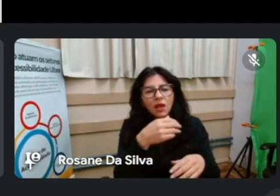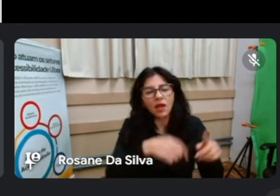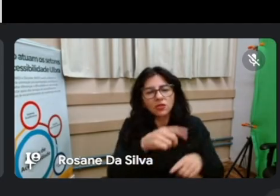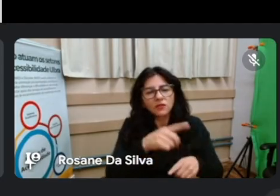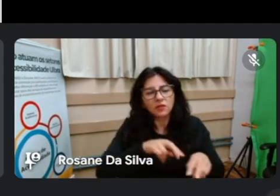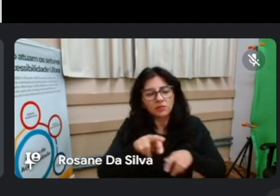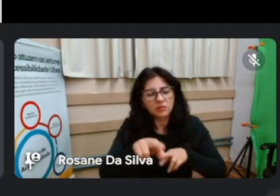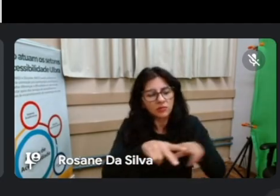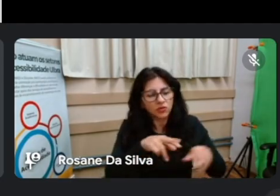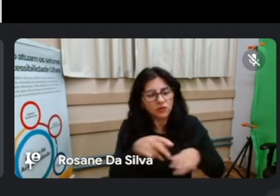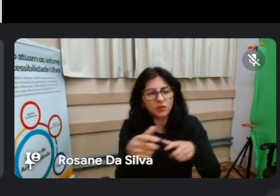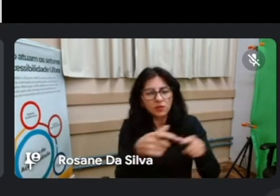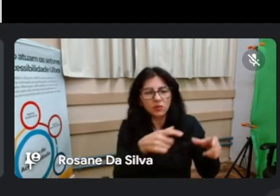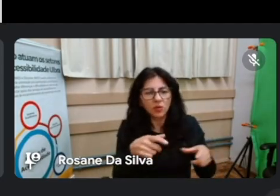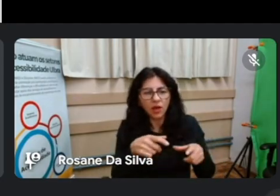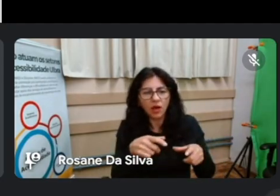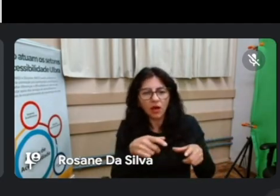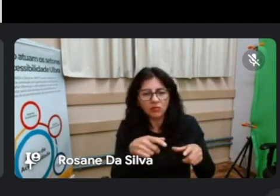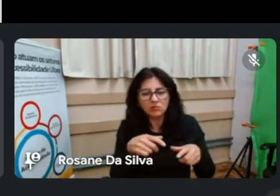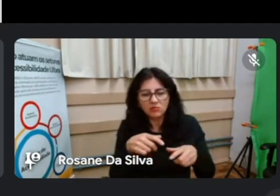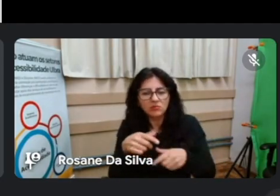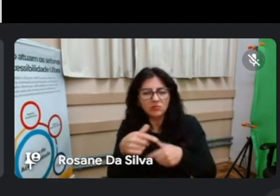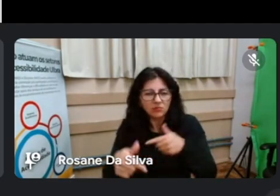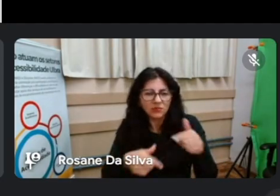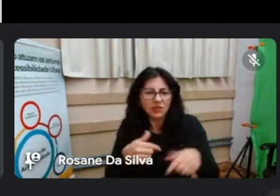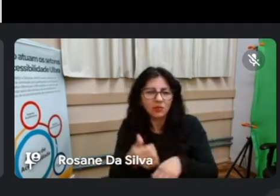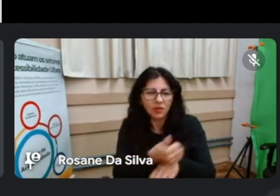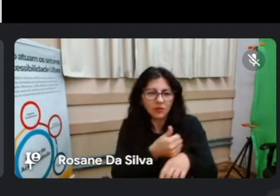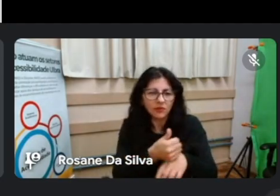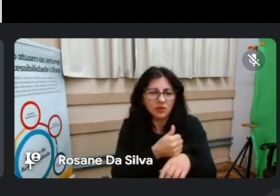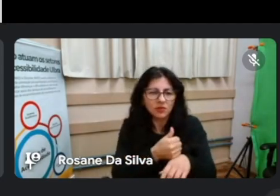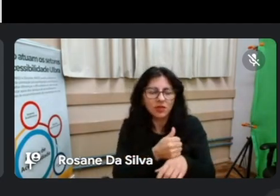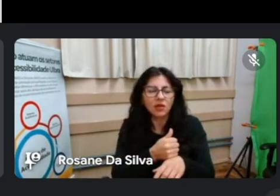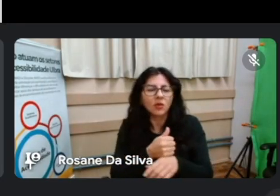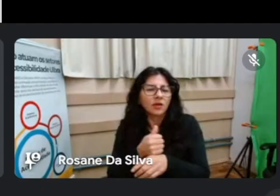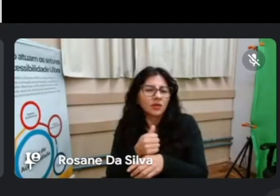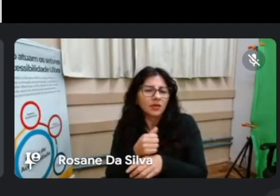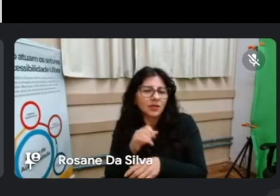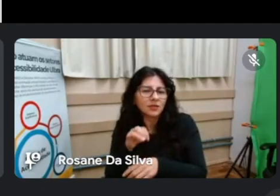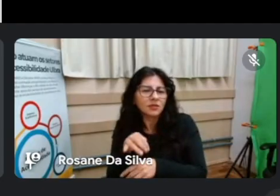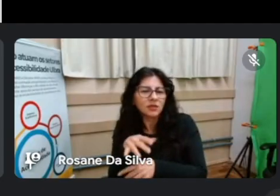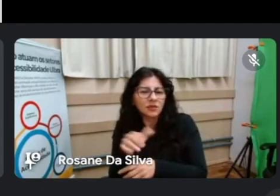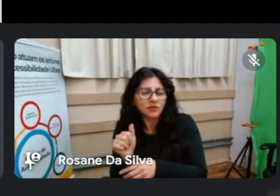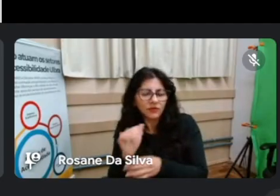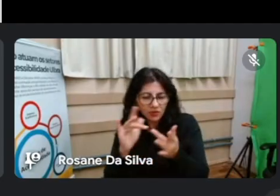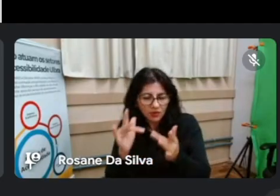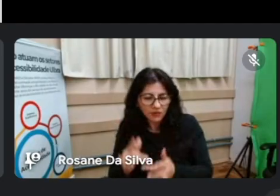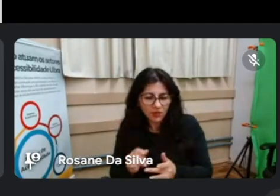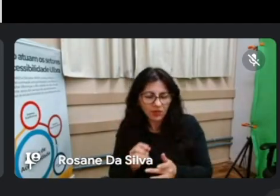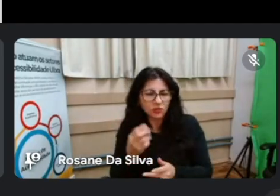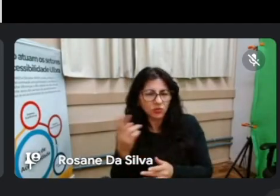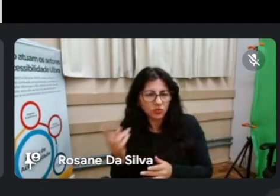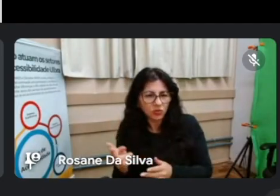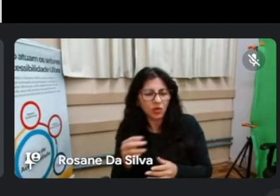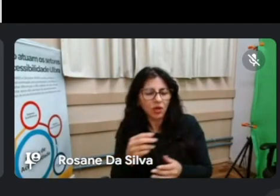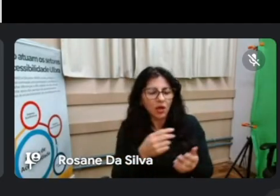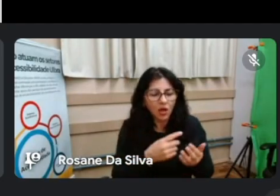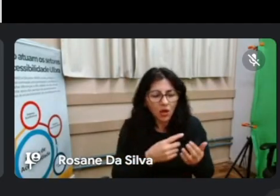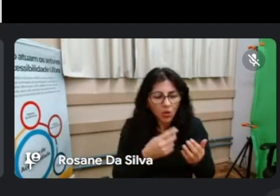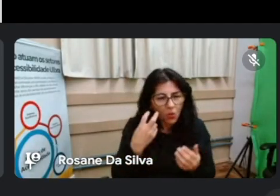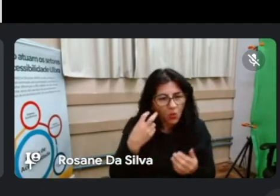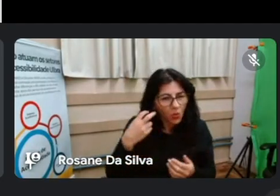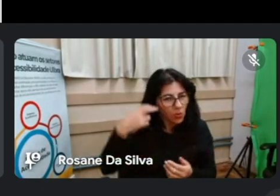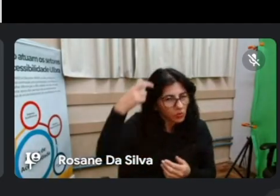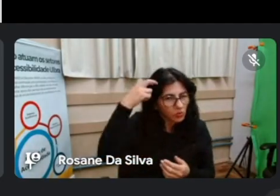atuação profissional na interface de dois imperativos contemporâneos a cultura digital e a cultura empreendedora né